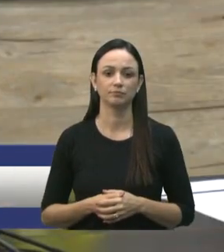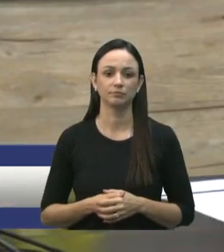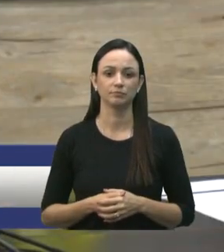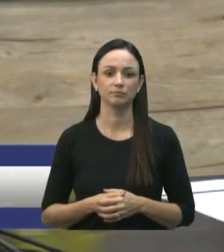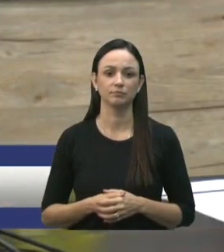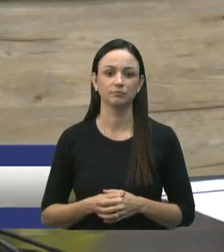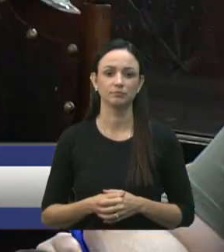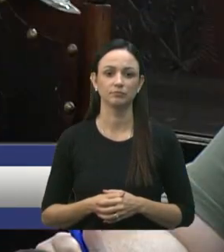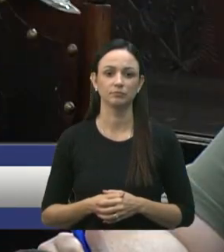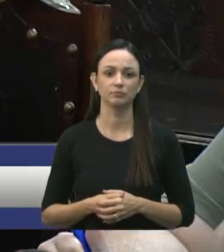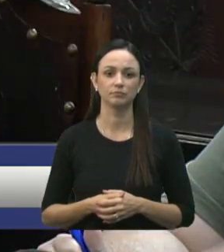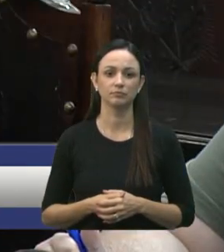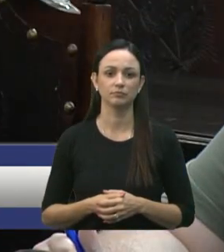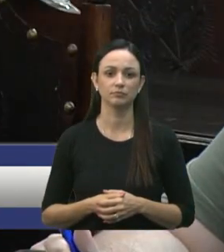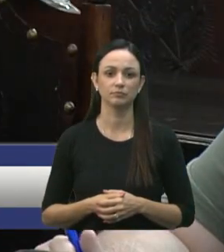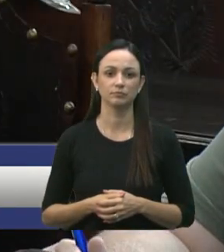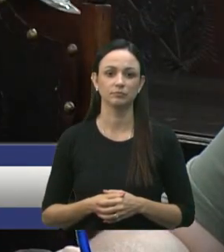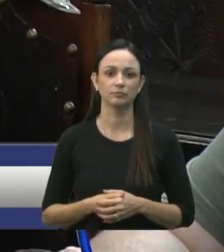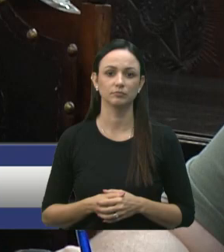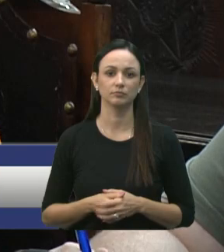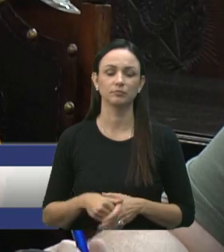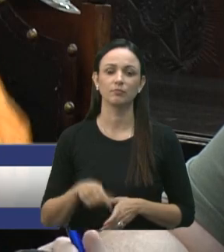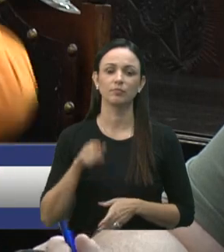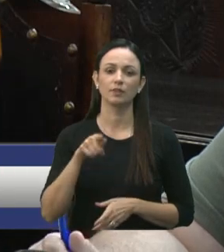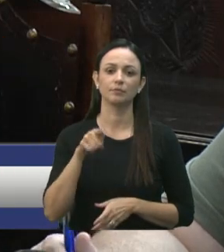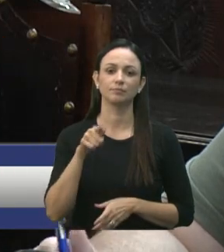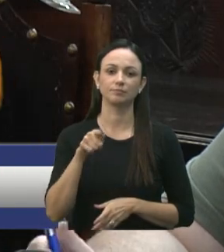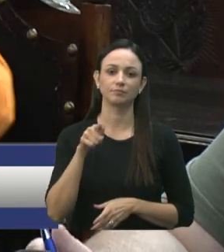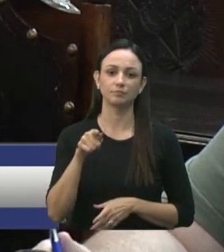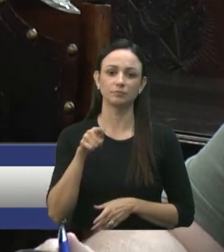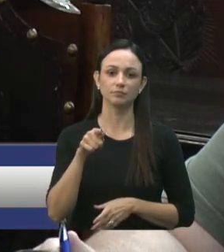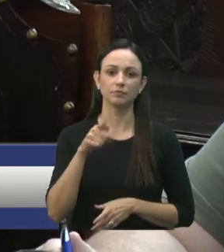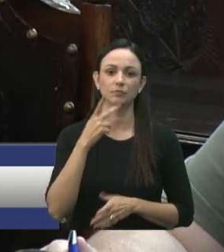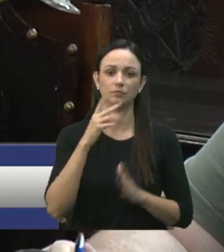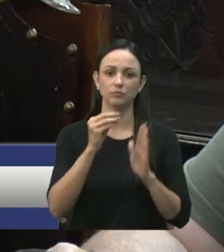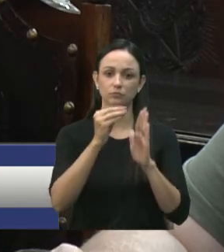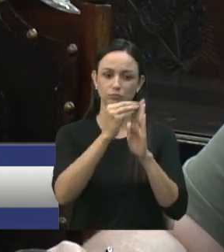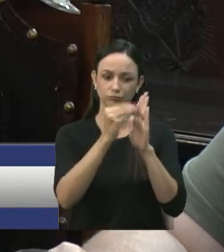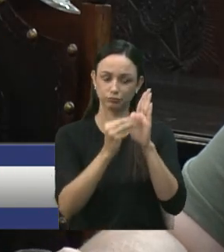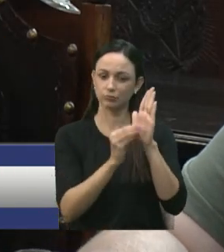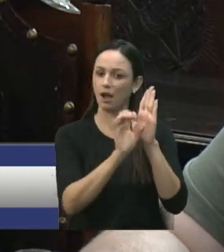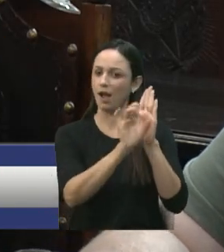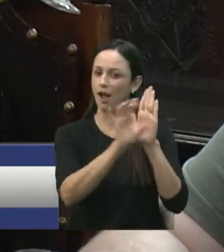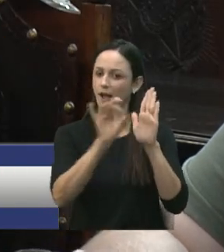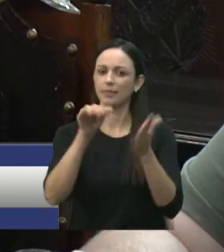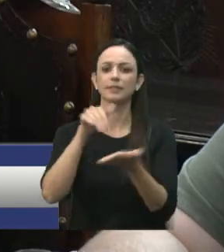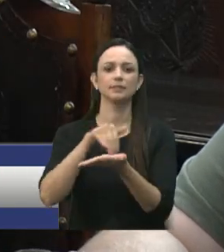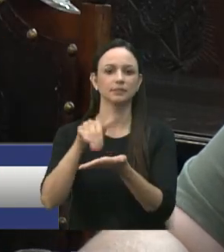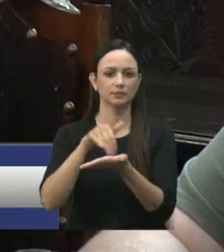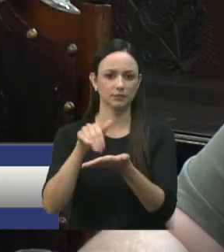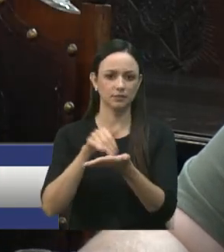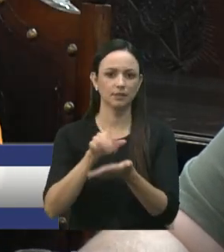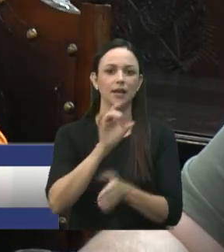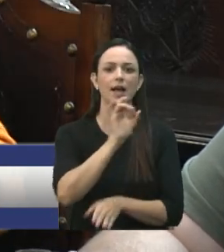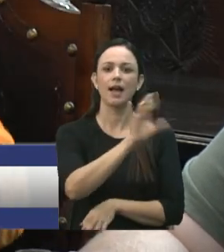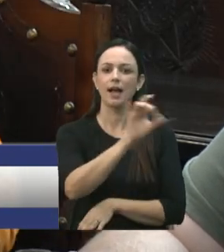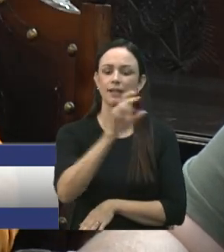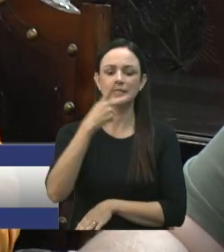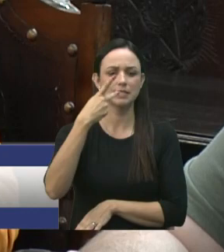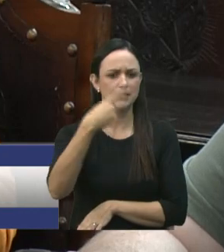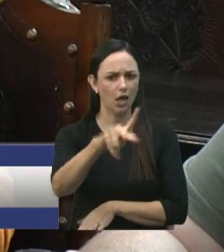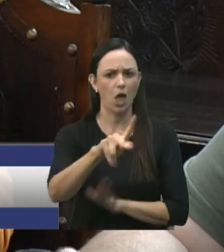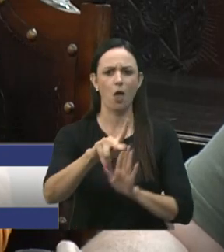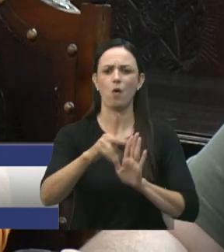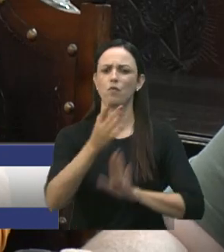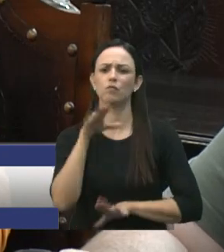Aí, nessa fragmentação da página 7, então, quer dizer que já está tudo por secretaria. Perfeito. Então, cada um com seus funcionários e cada